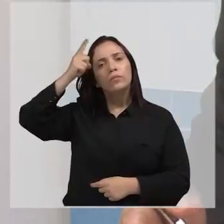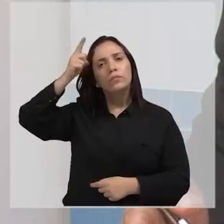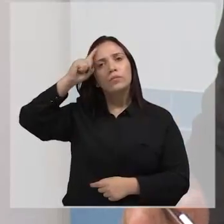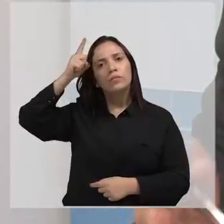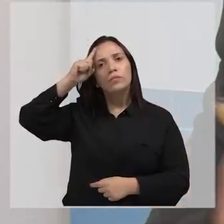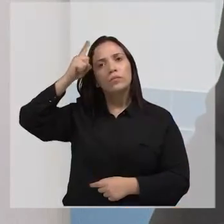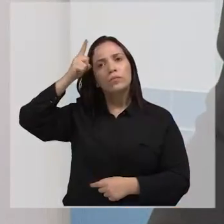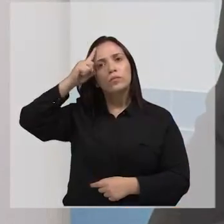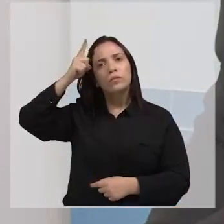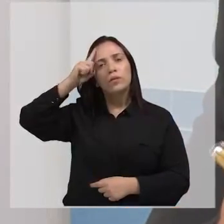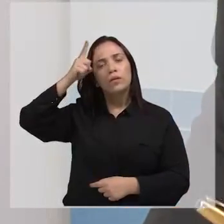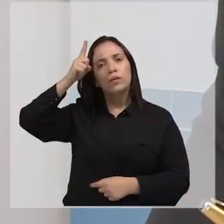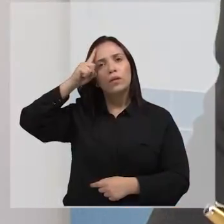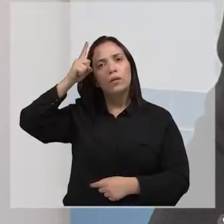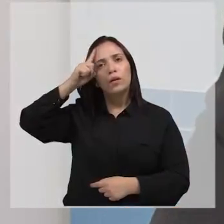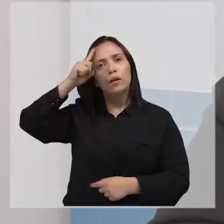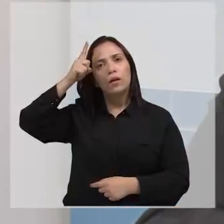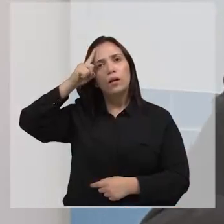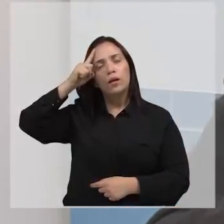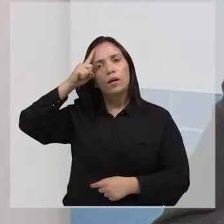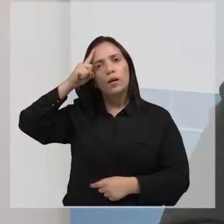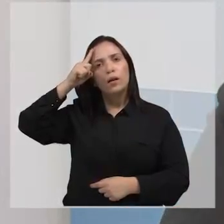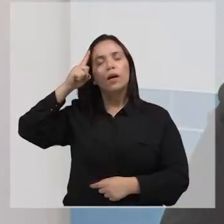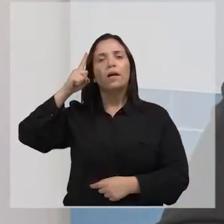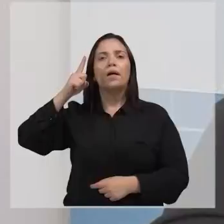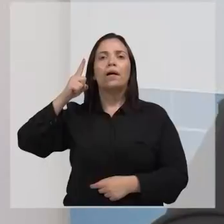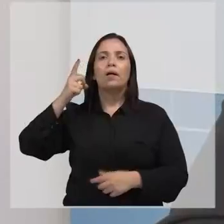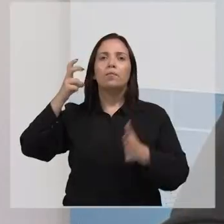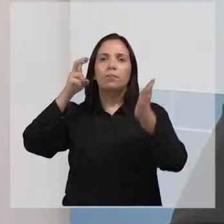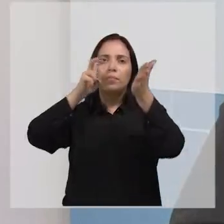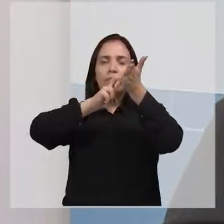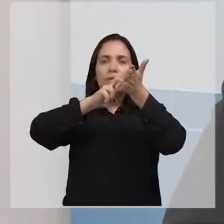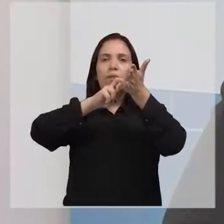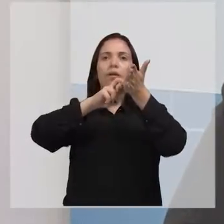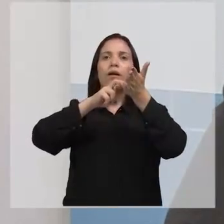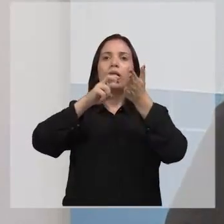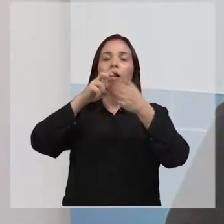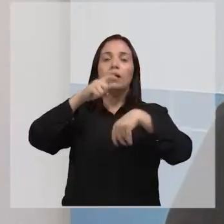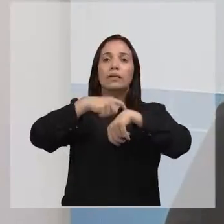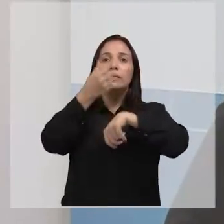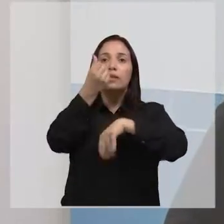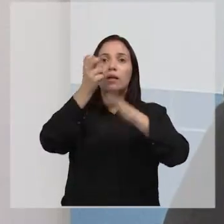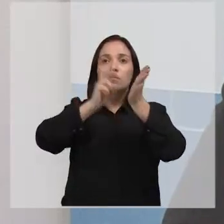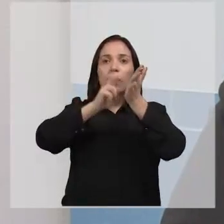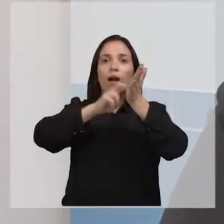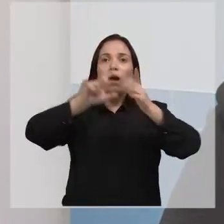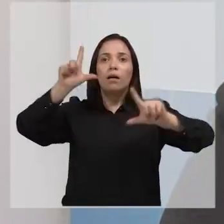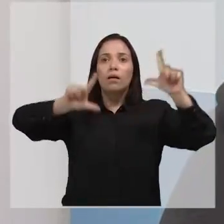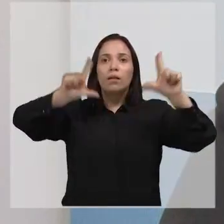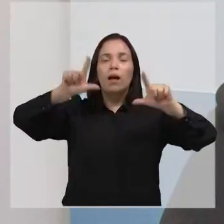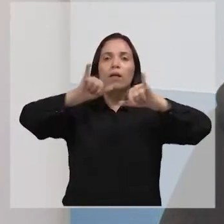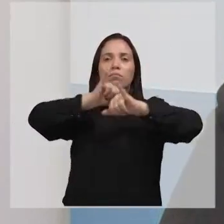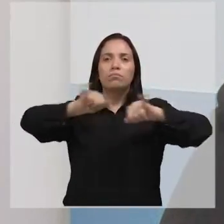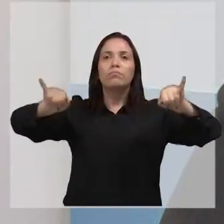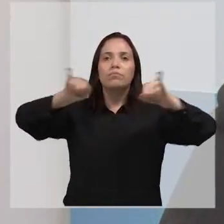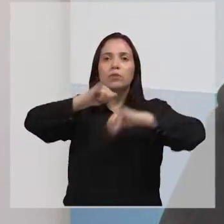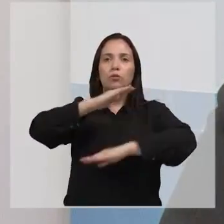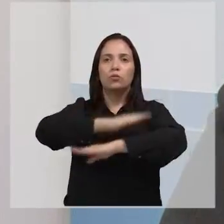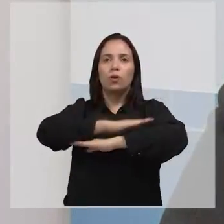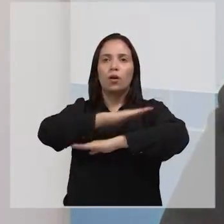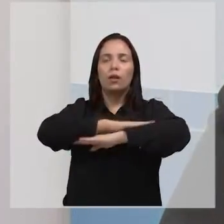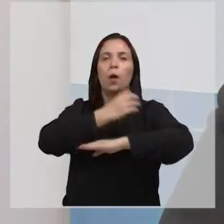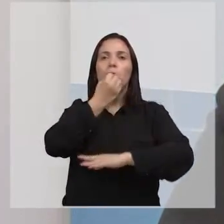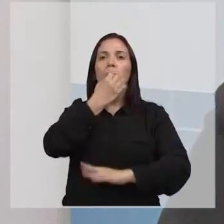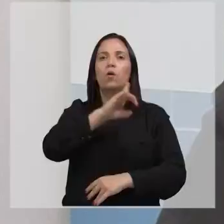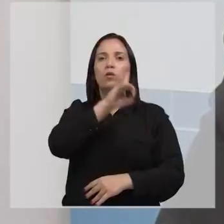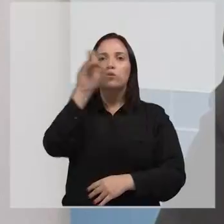dioturnamente, tudo que eu estou dizendo aqui não é exagerado, não. É diariamente, é de manhã, começa às 6 horas da manhã, aí vai para o Bom